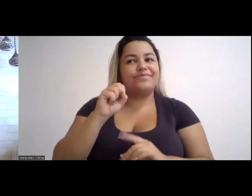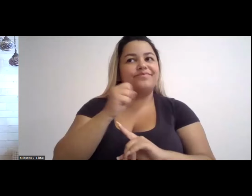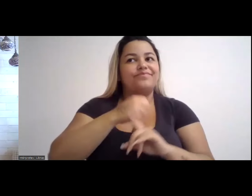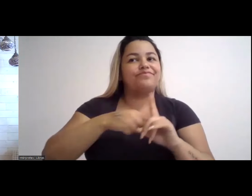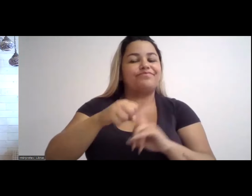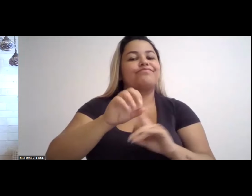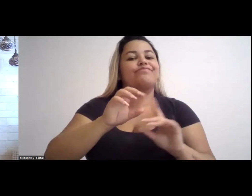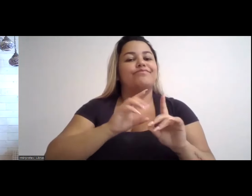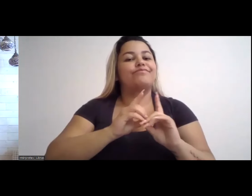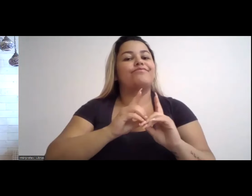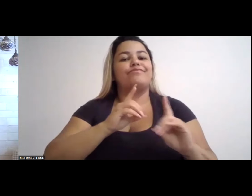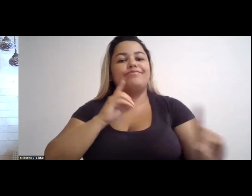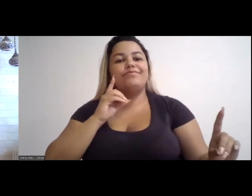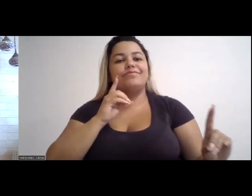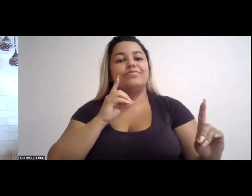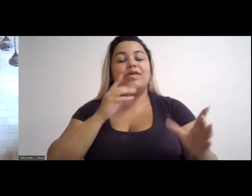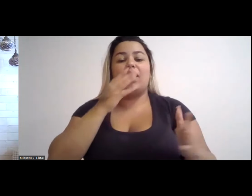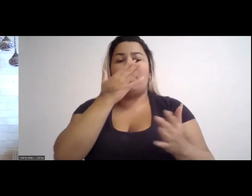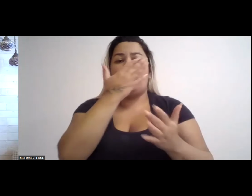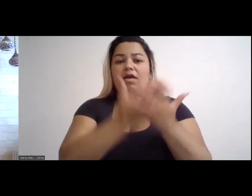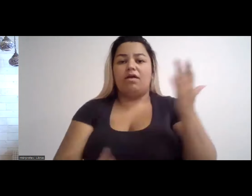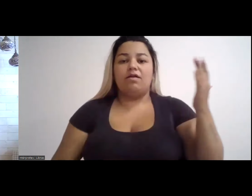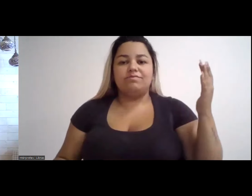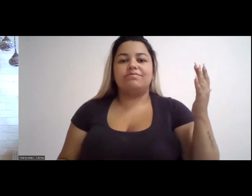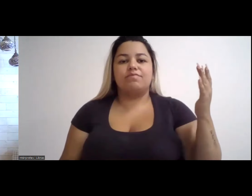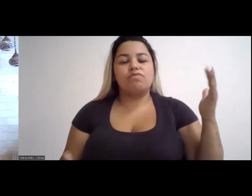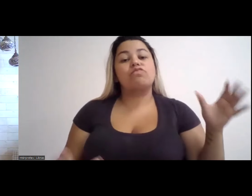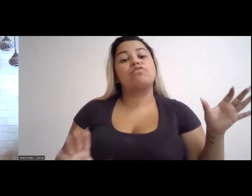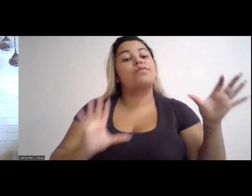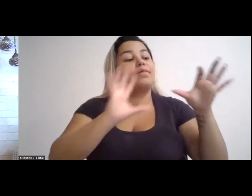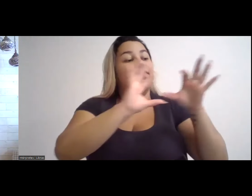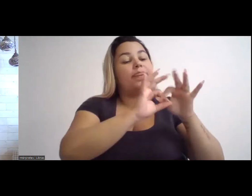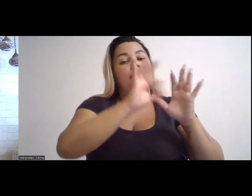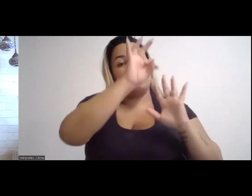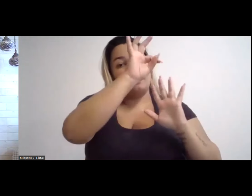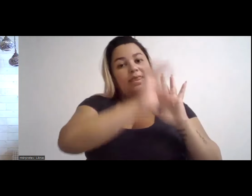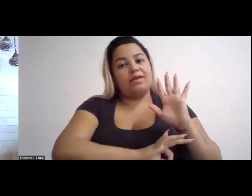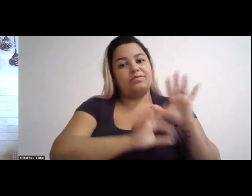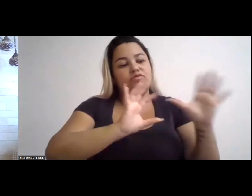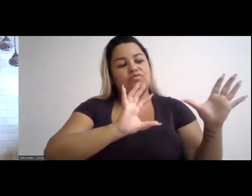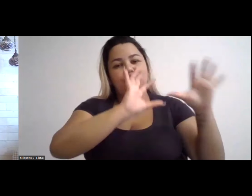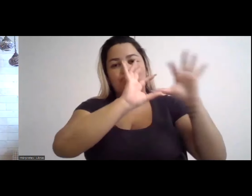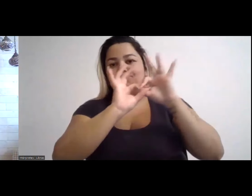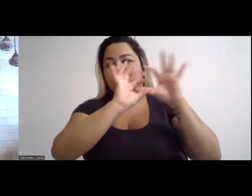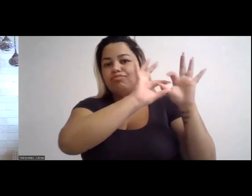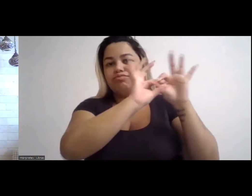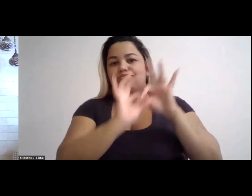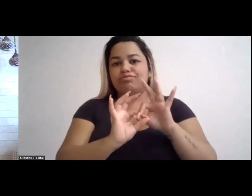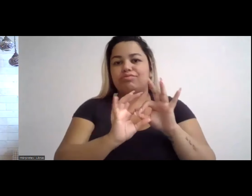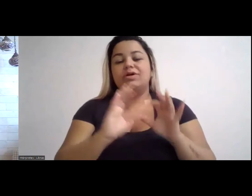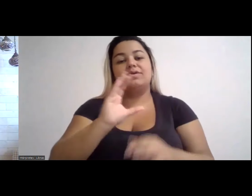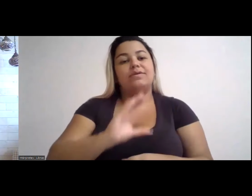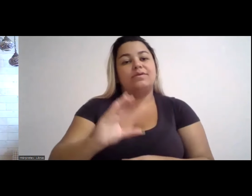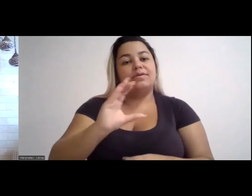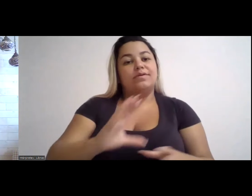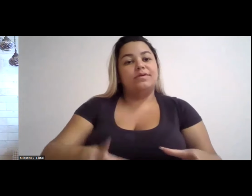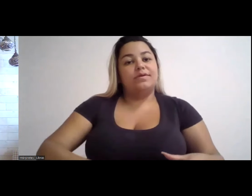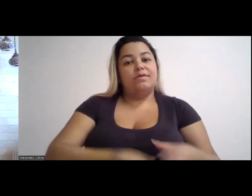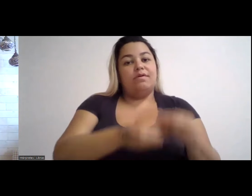é? Ela perdeu a relação do texto com o contexto. Ao ser uma ciência social aplicada à